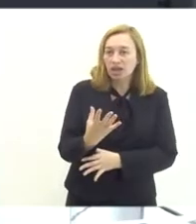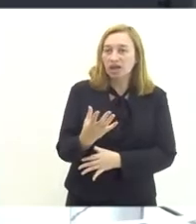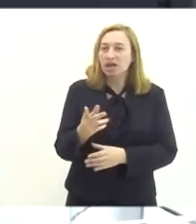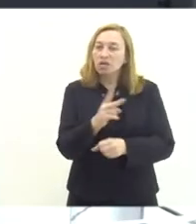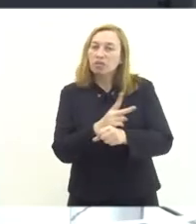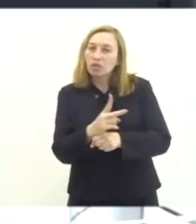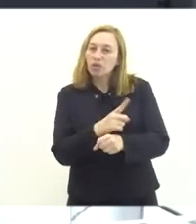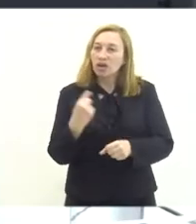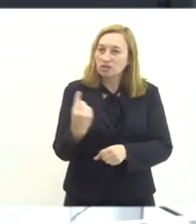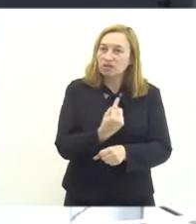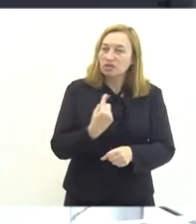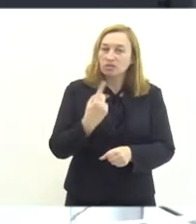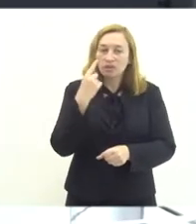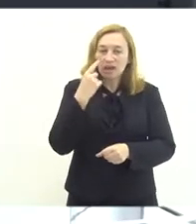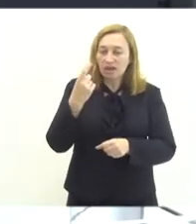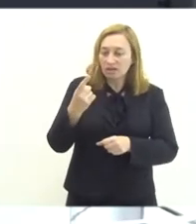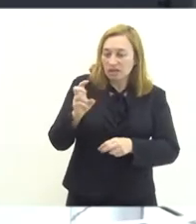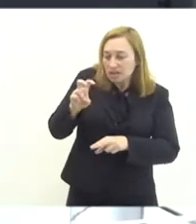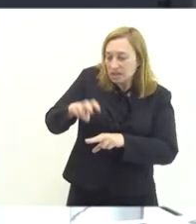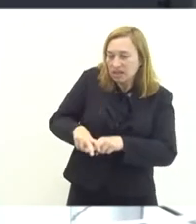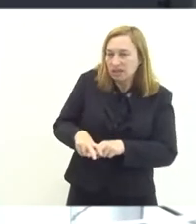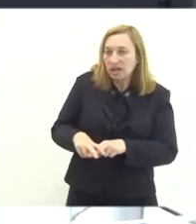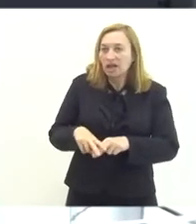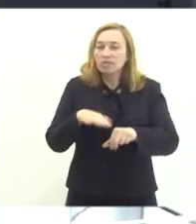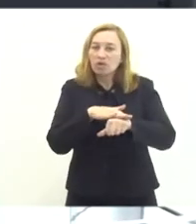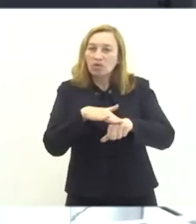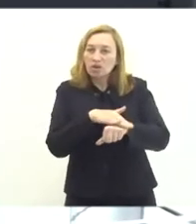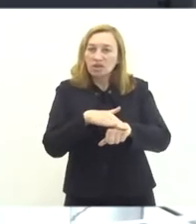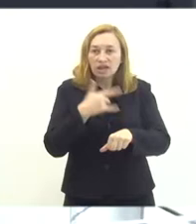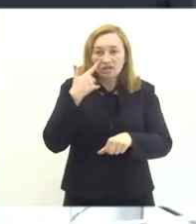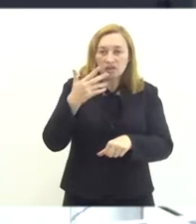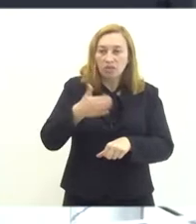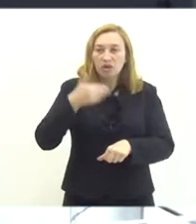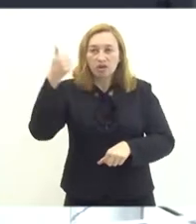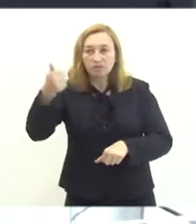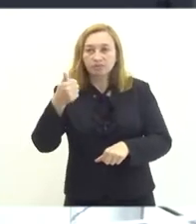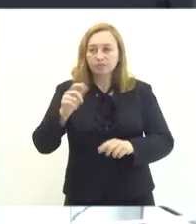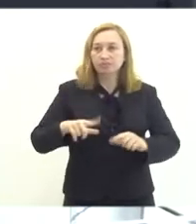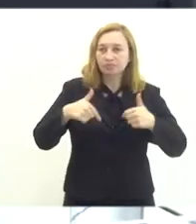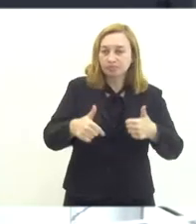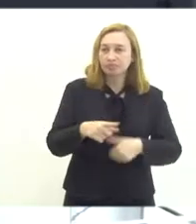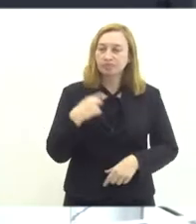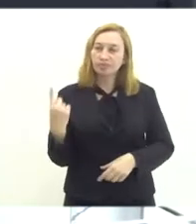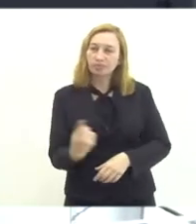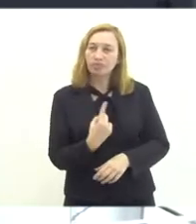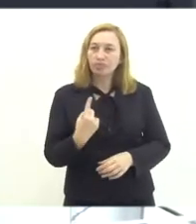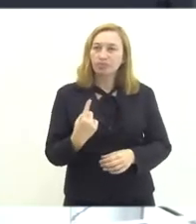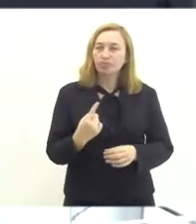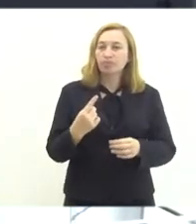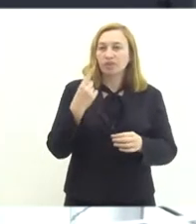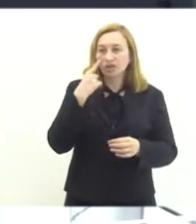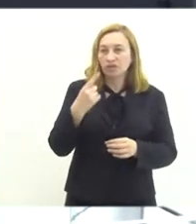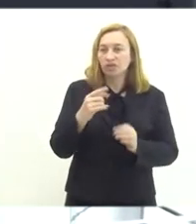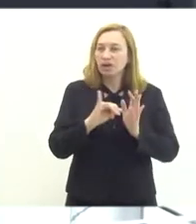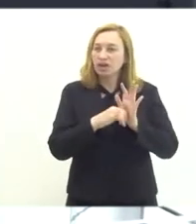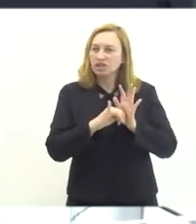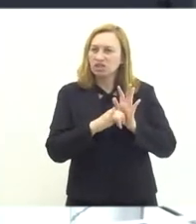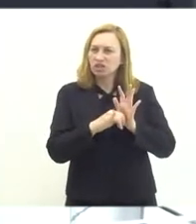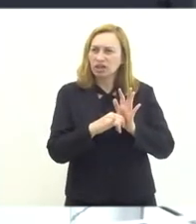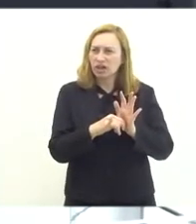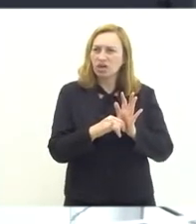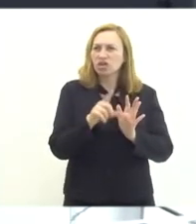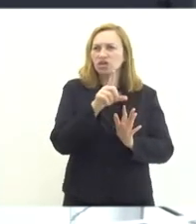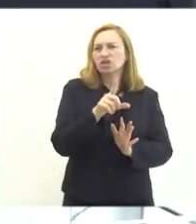nos procurar e a gente sentar então para conversar princípio as ações que a gente Tomou foi lançar um edital de chamamento tá em